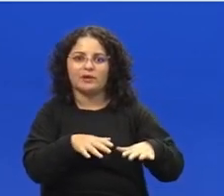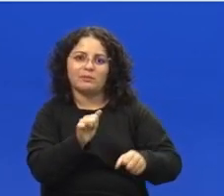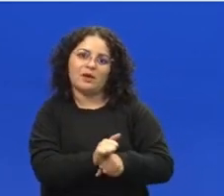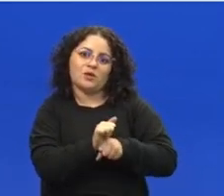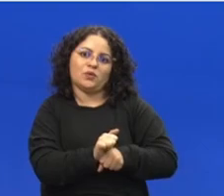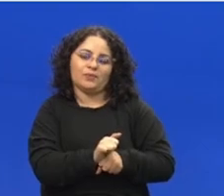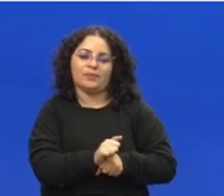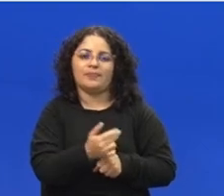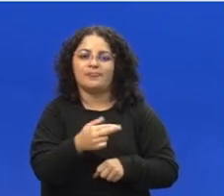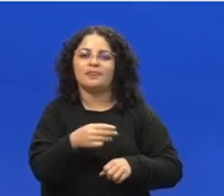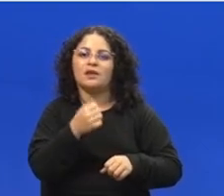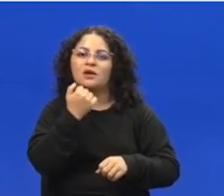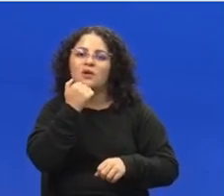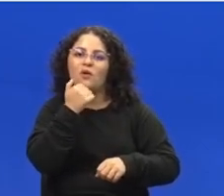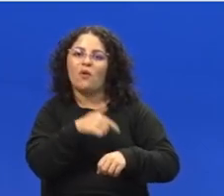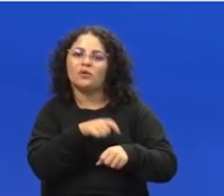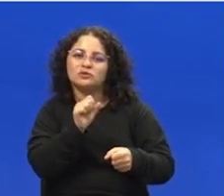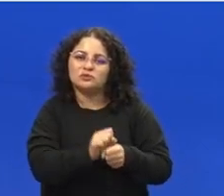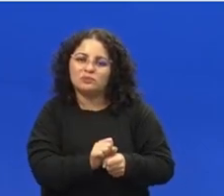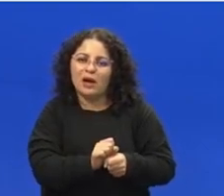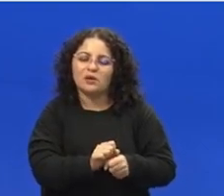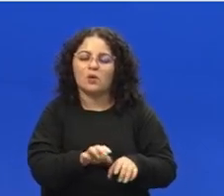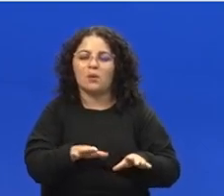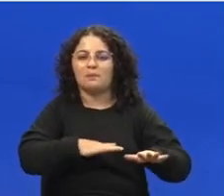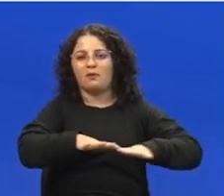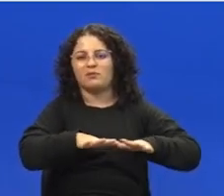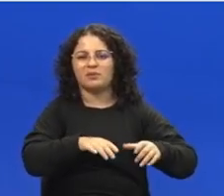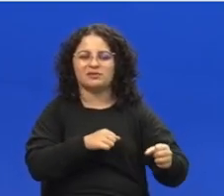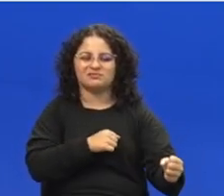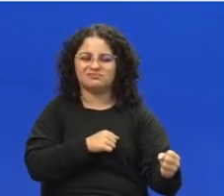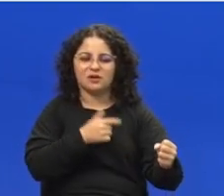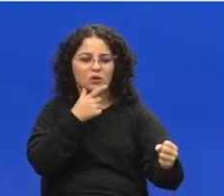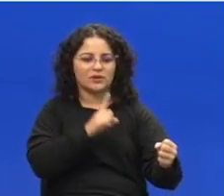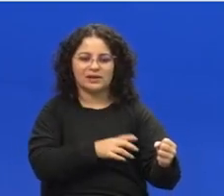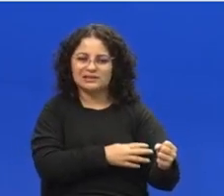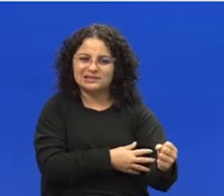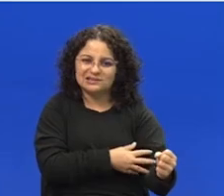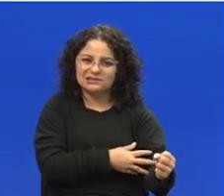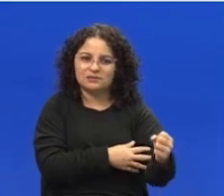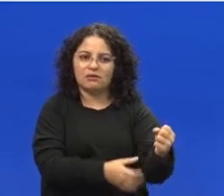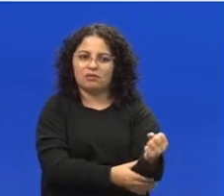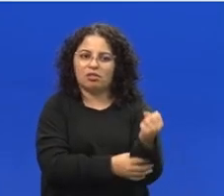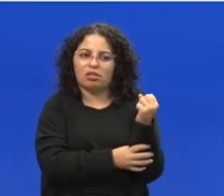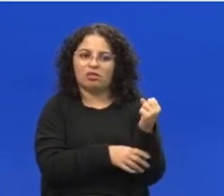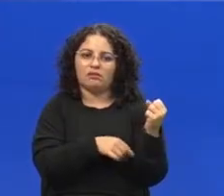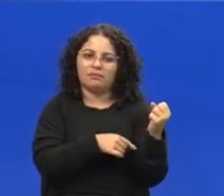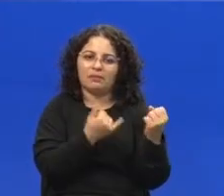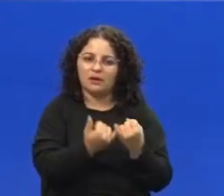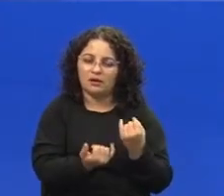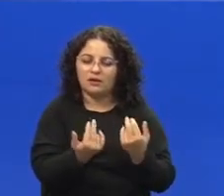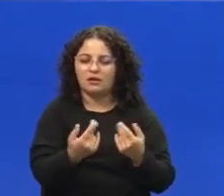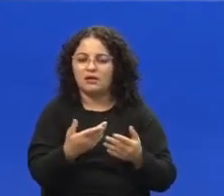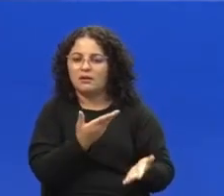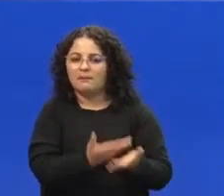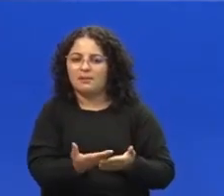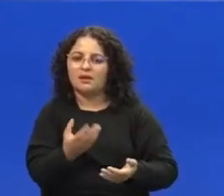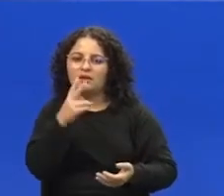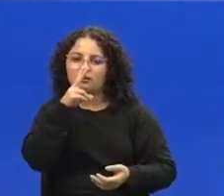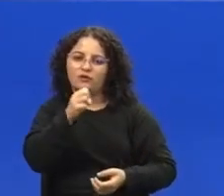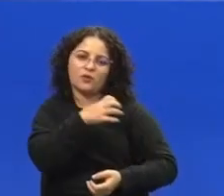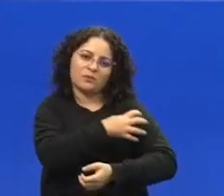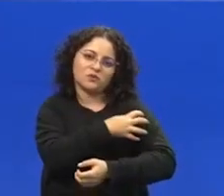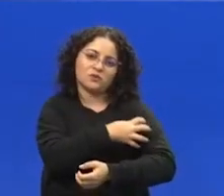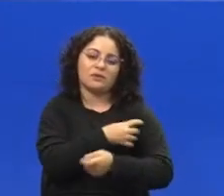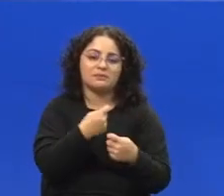é a hipotrofia, a diminuição de amplitude de movimento, a perda de força muscular. Temos que utilizar todos os recursos que nós